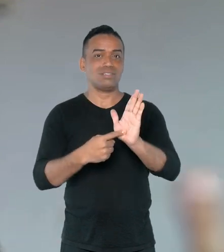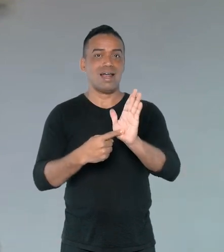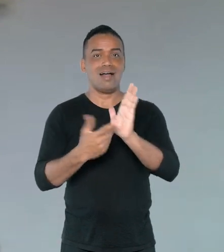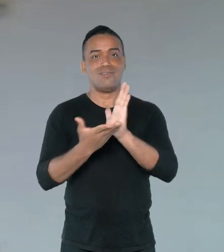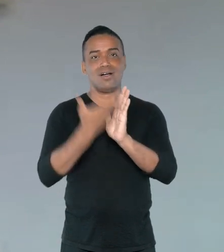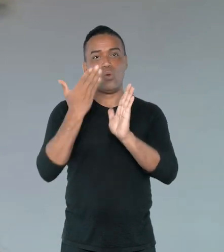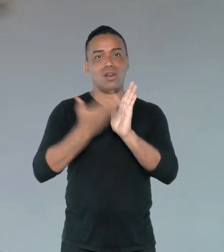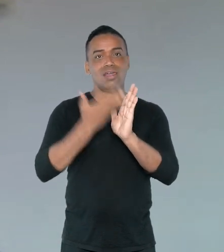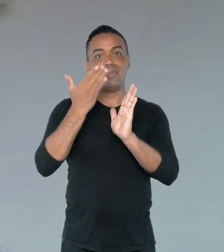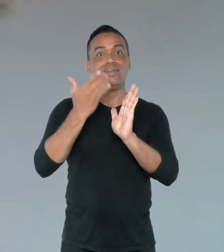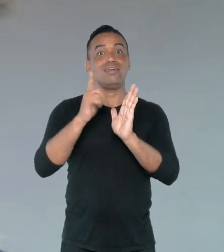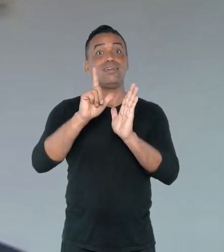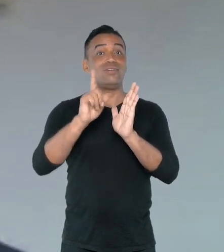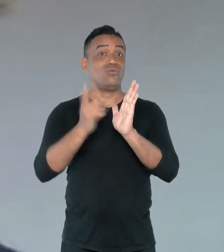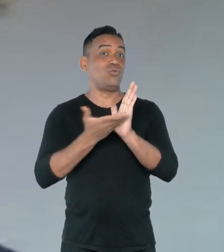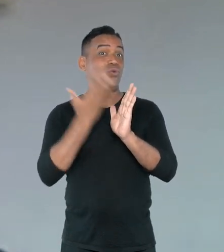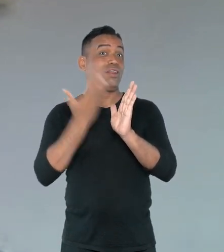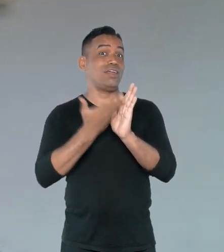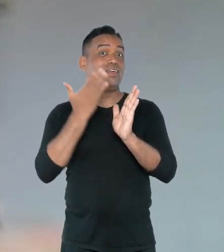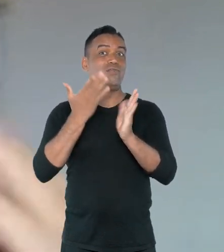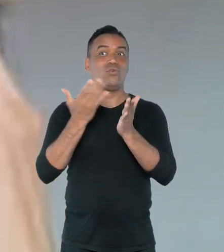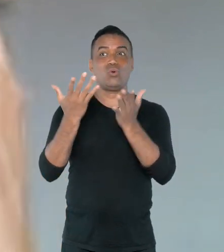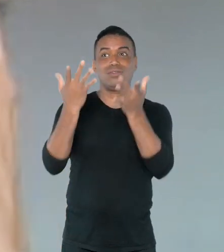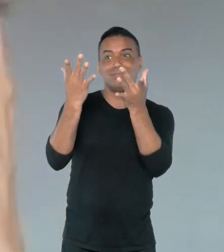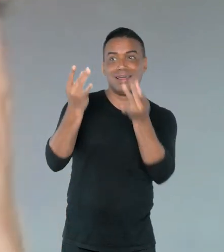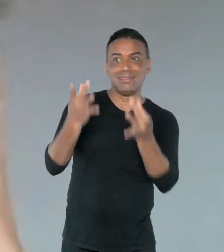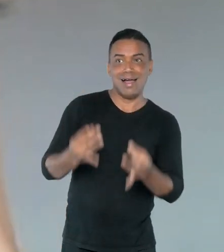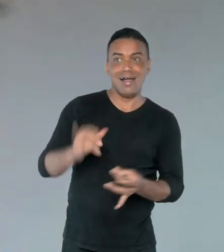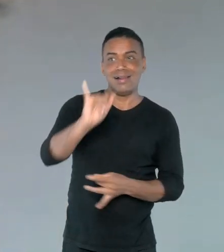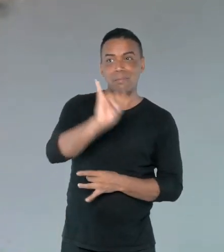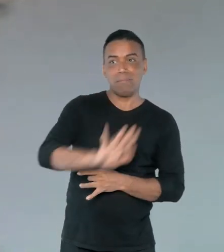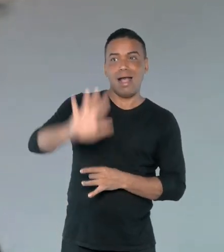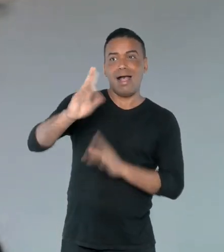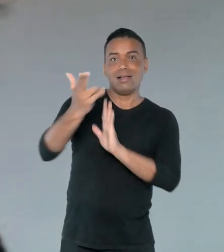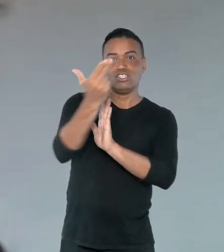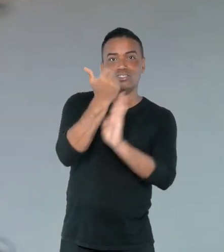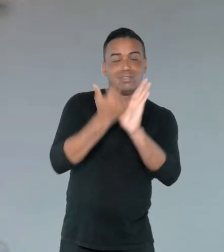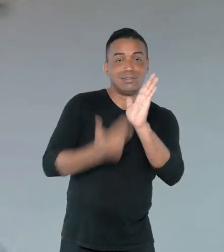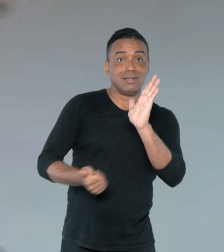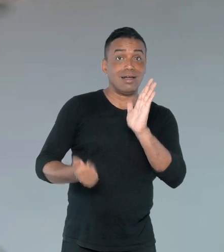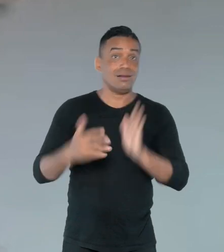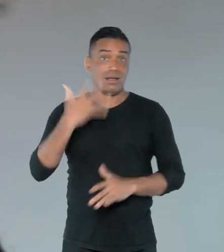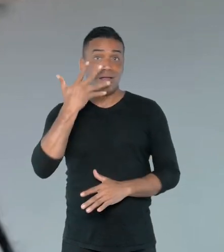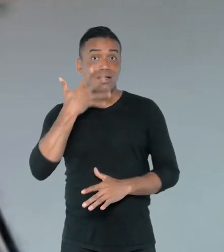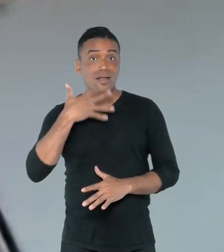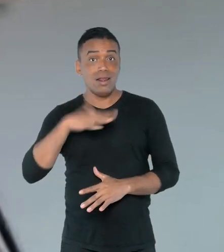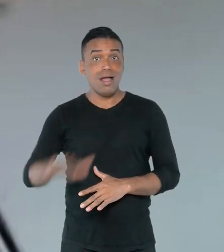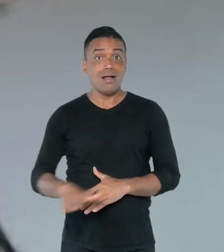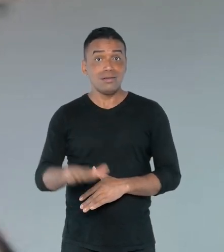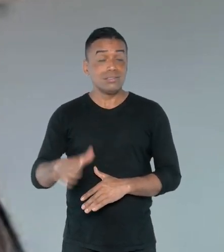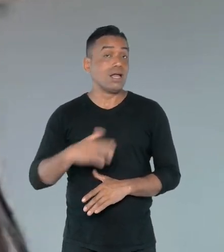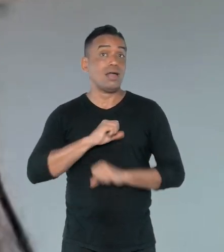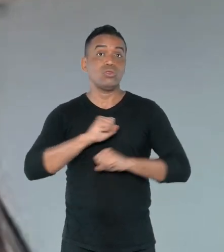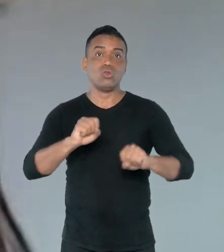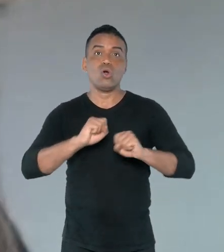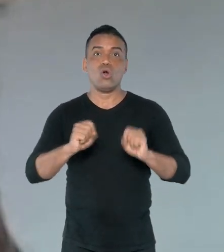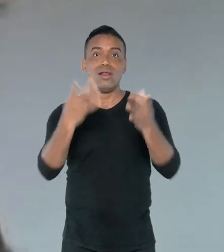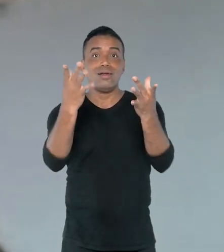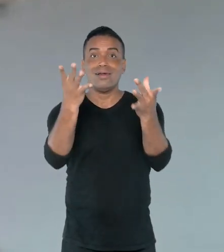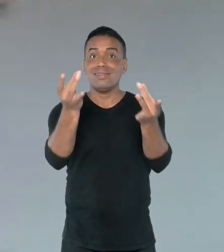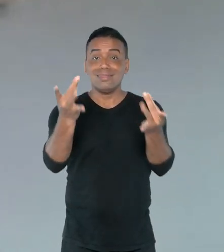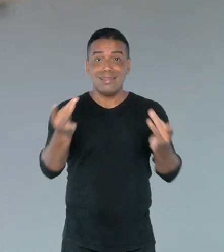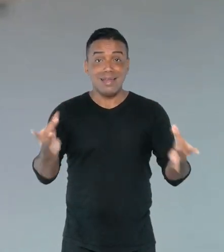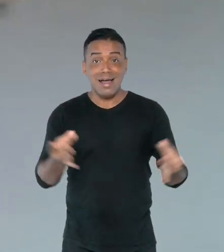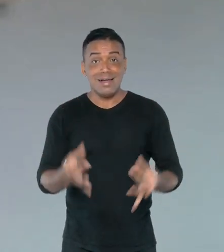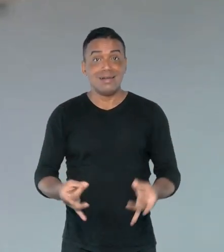livro bem ilustrado, né, com muitos detalhes, as crianças gostam dos detalhes. Então é um livro cheio de